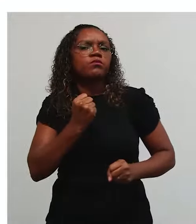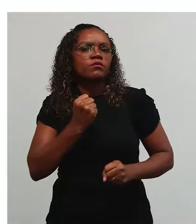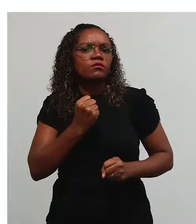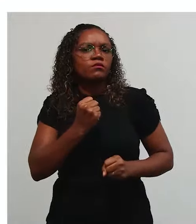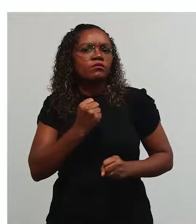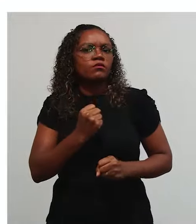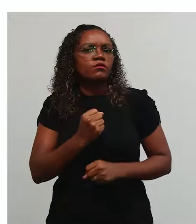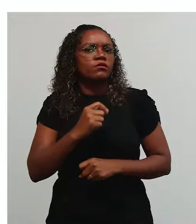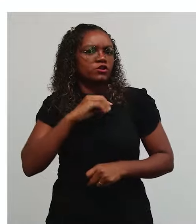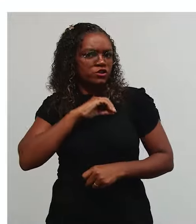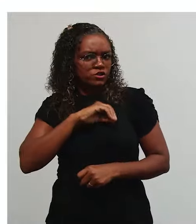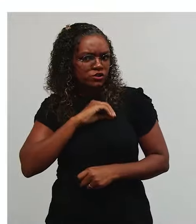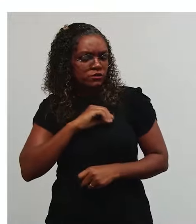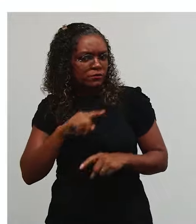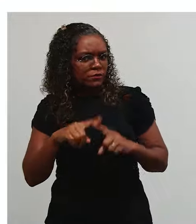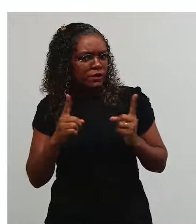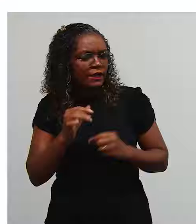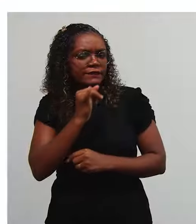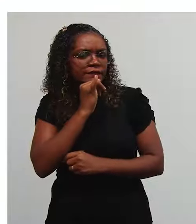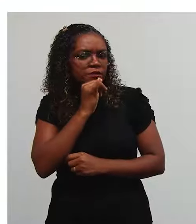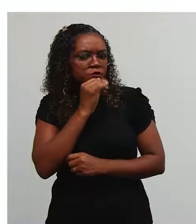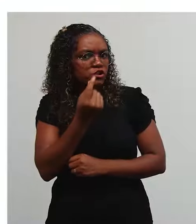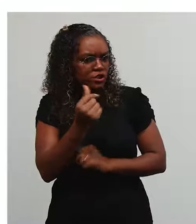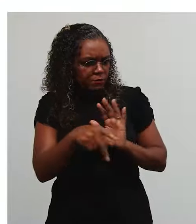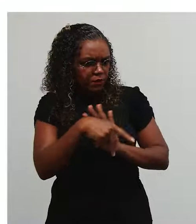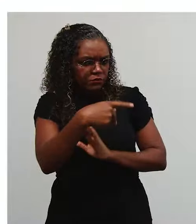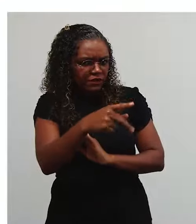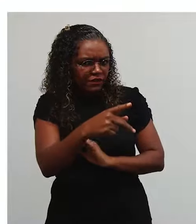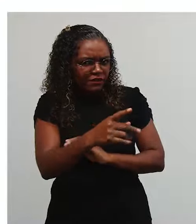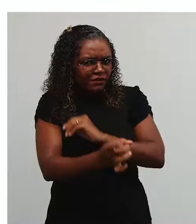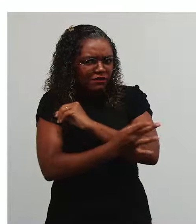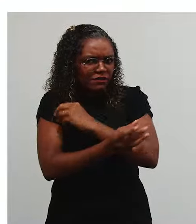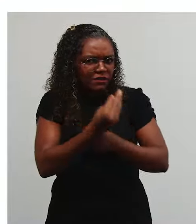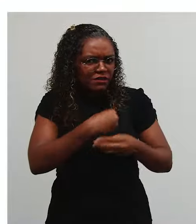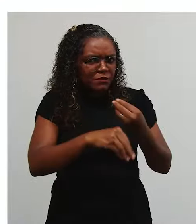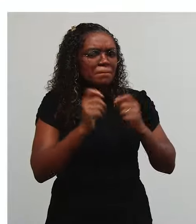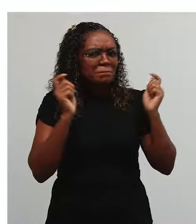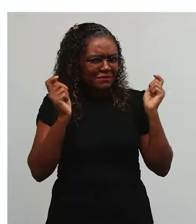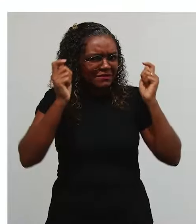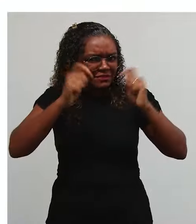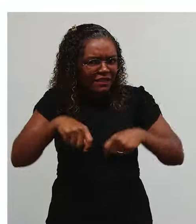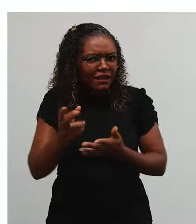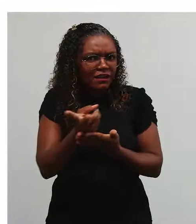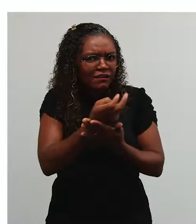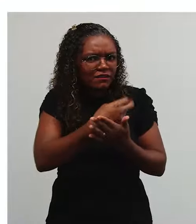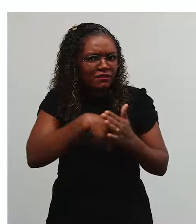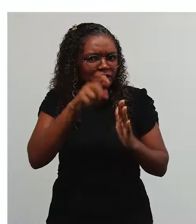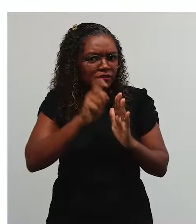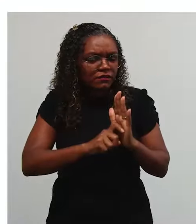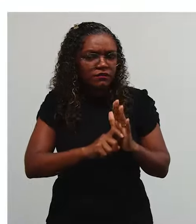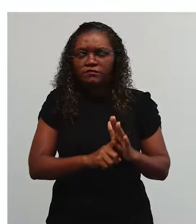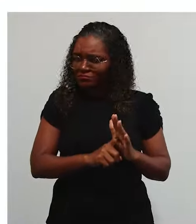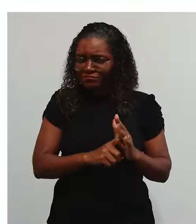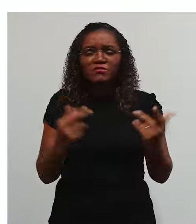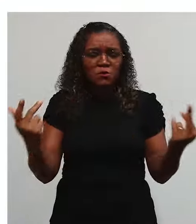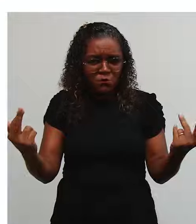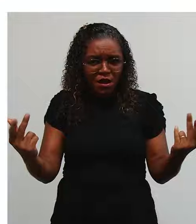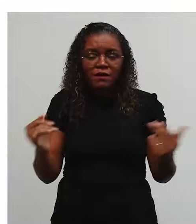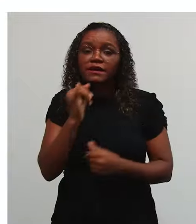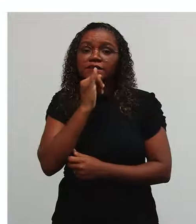crime ele vai ser taxado O que que vocês acham uá ele tem que ser taxado Porque se o trabalhador